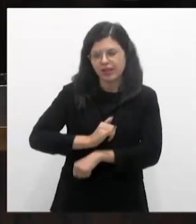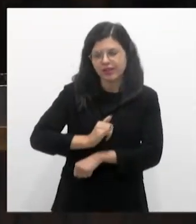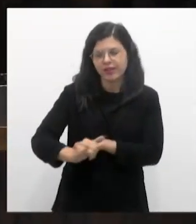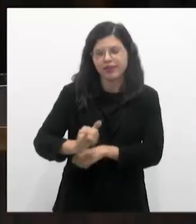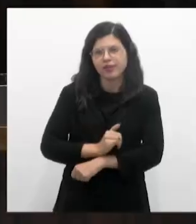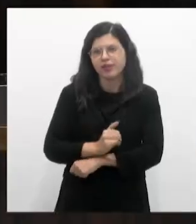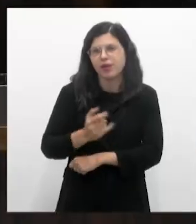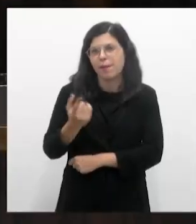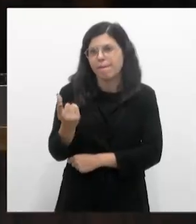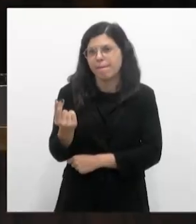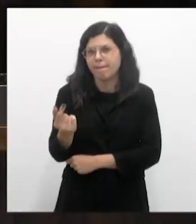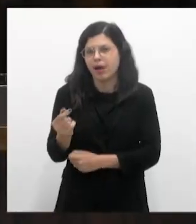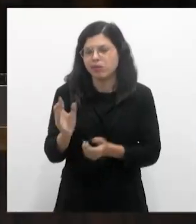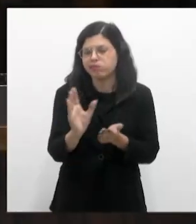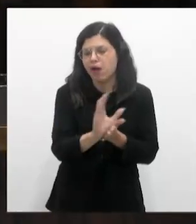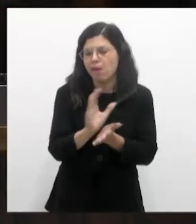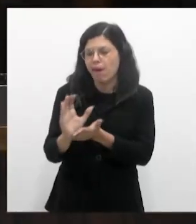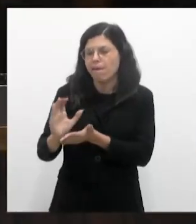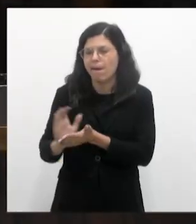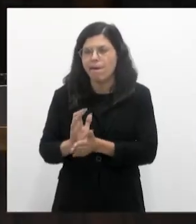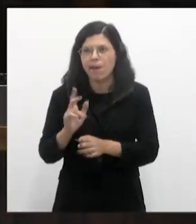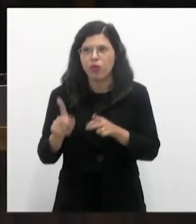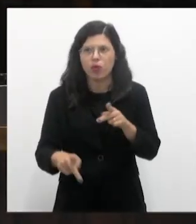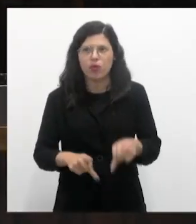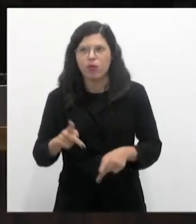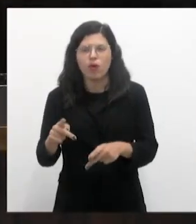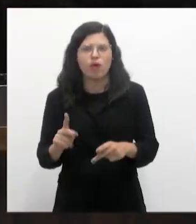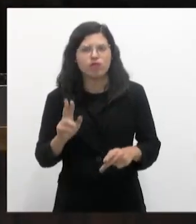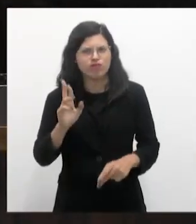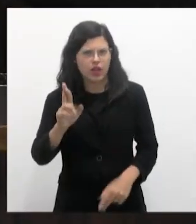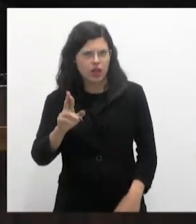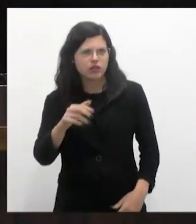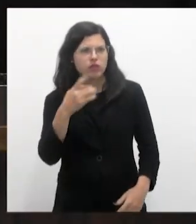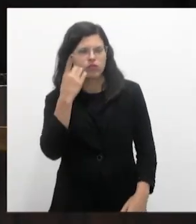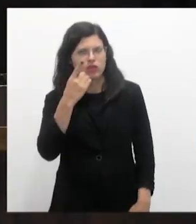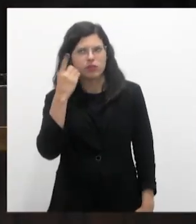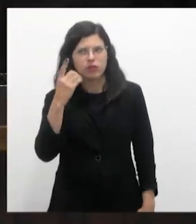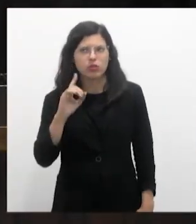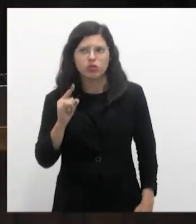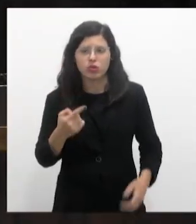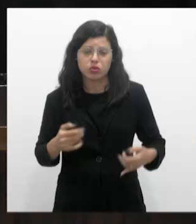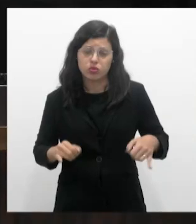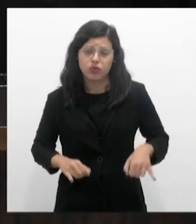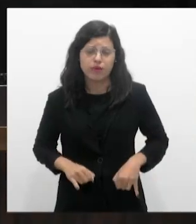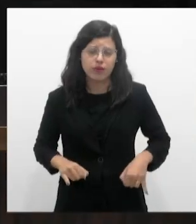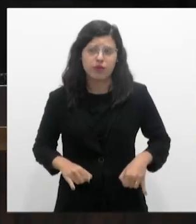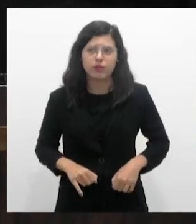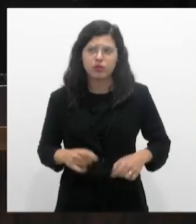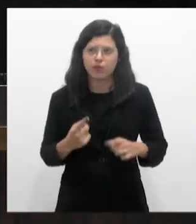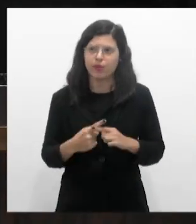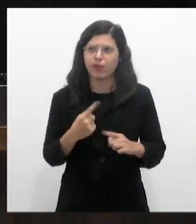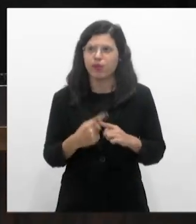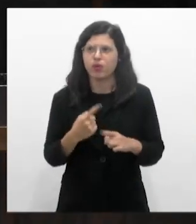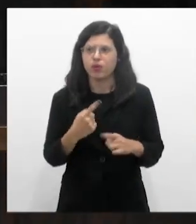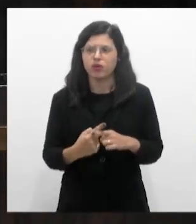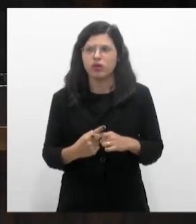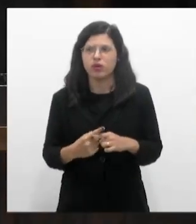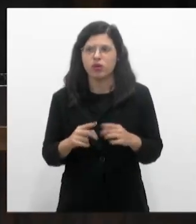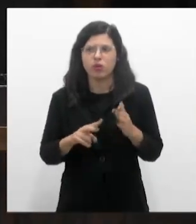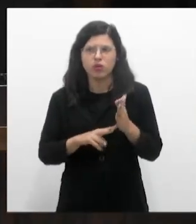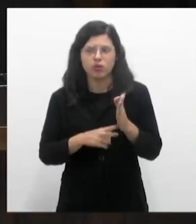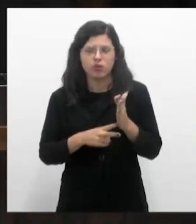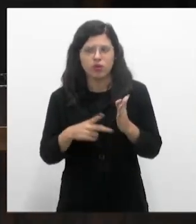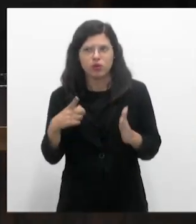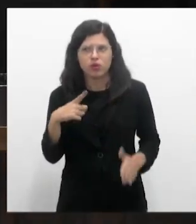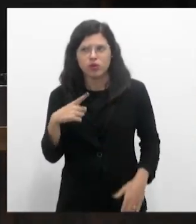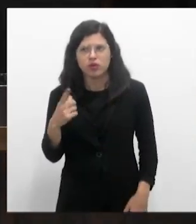contribuinte. Tem toda a razão o deputado Luiz Paulo Corrêa da Rocha. E nós sofremos isso, porque efetivamente os condomínios têm um